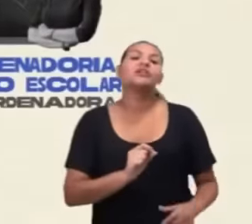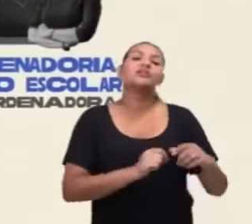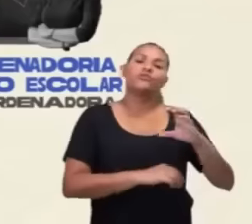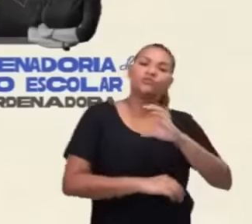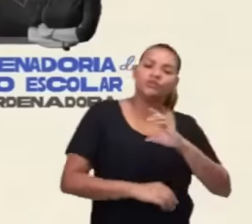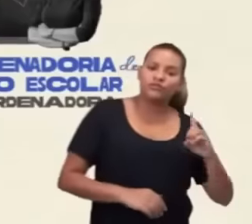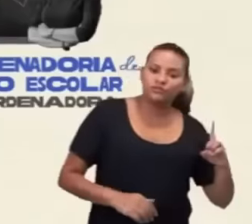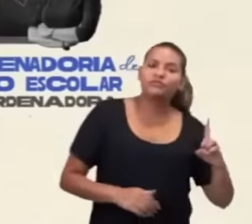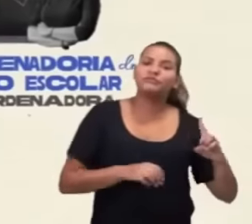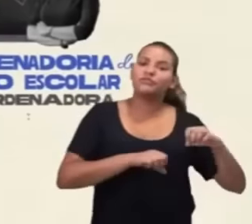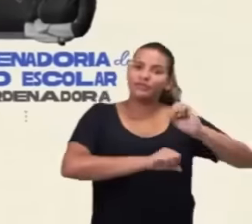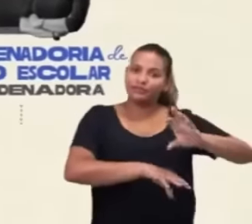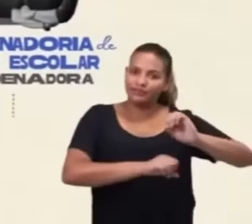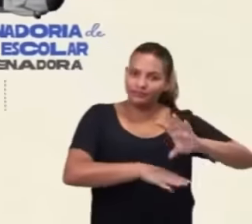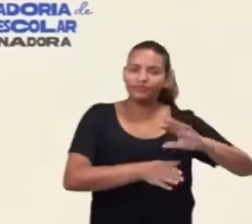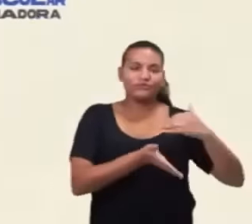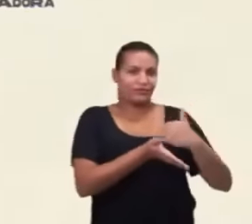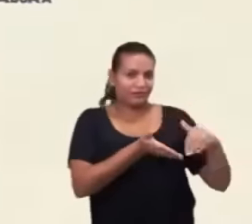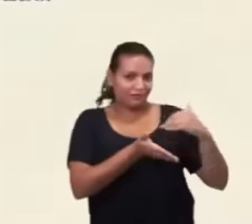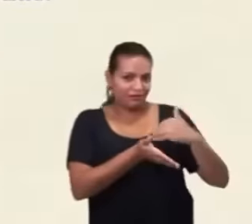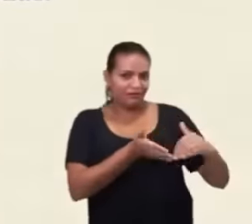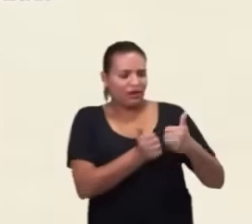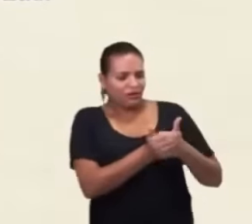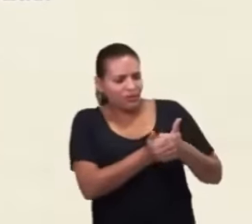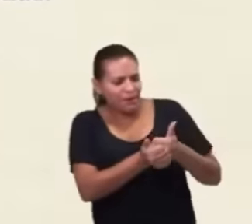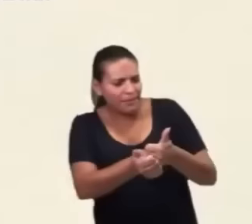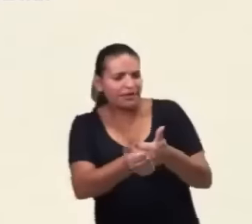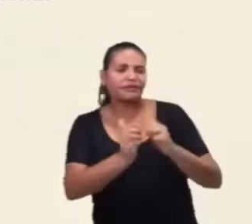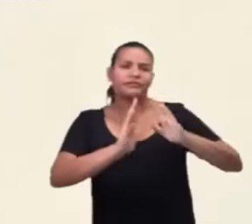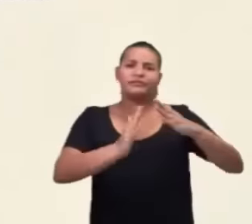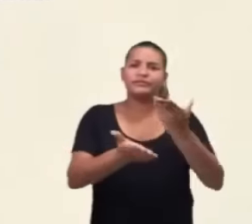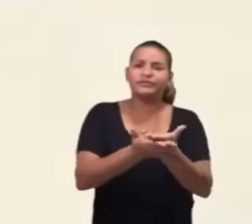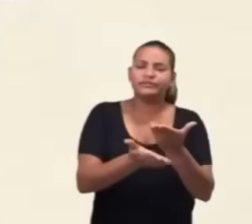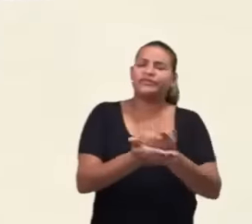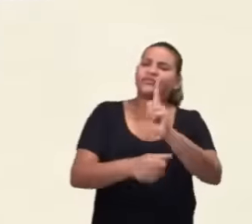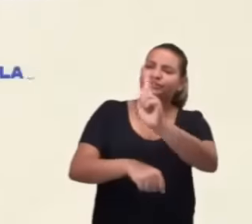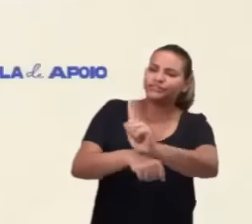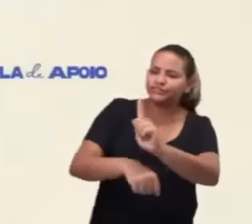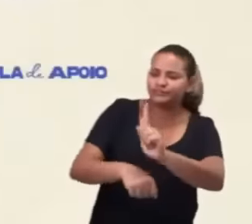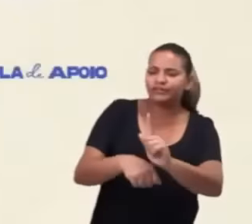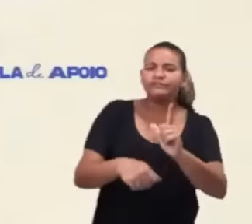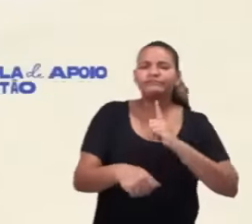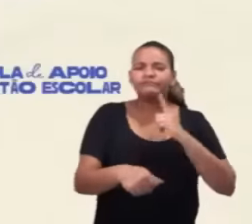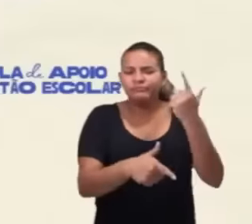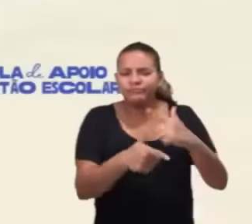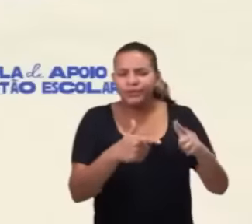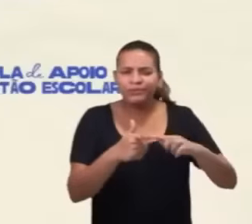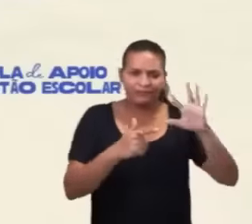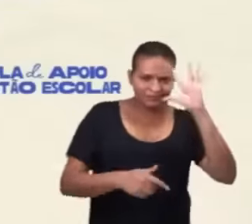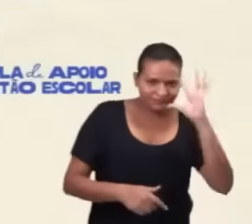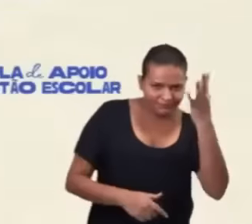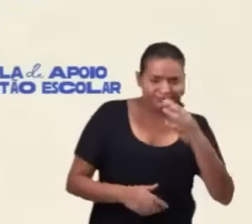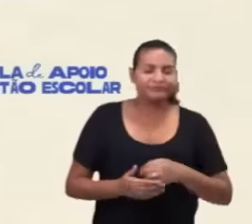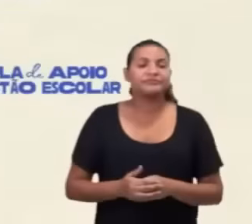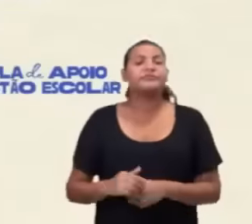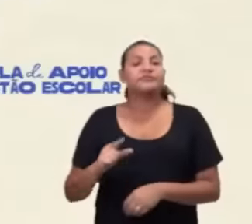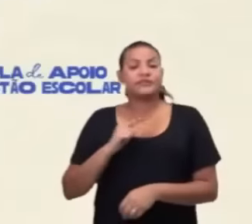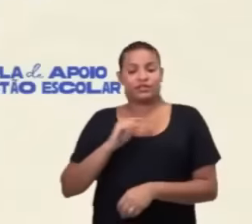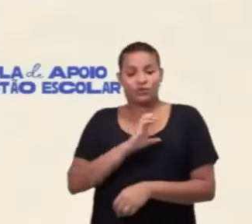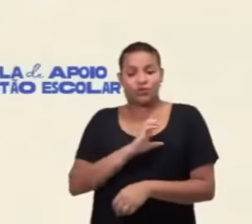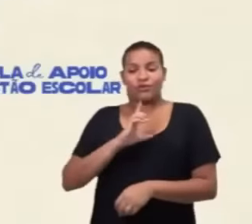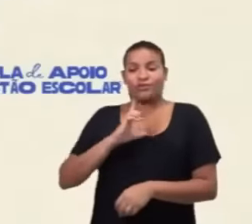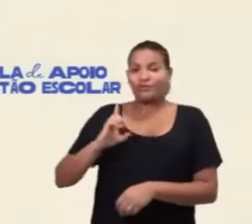escolas e garantem o bom andamento das ações e a solução dos problemas. A Coordenadoria de Gestão Pedagógica cuida das ações e